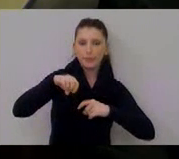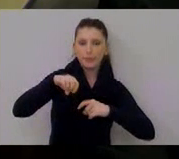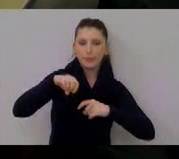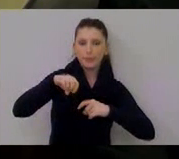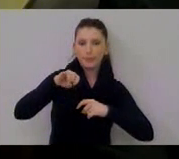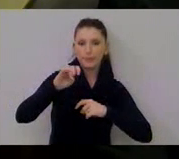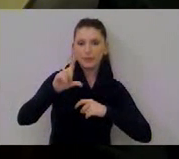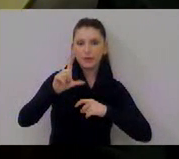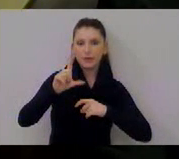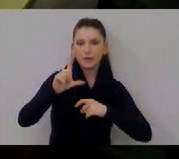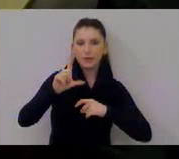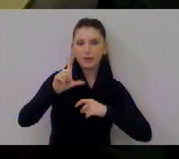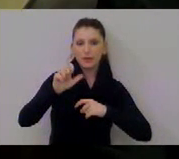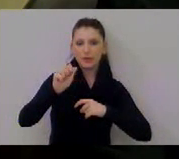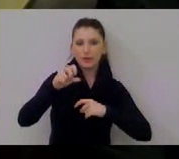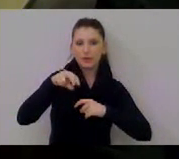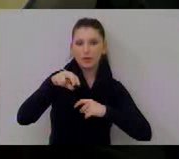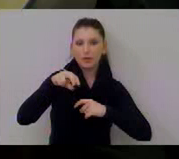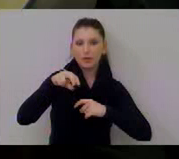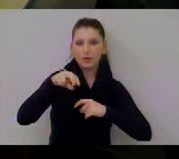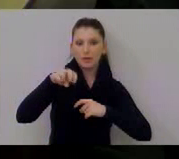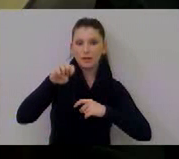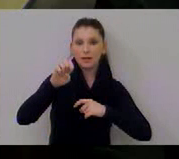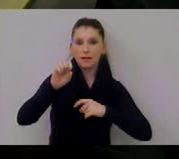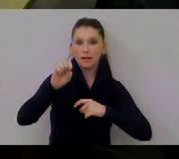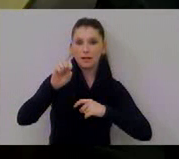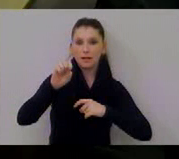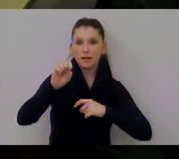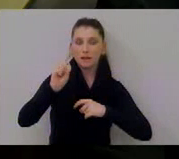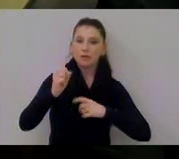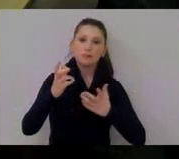que uma criança já se machucou.